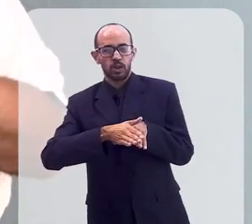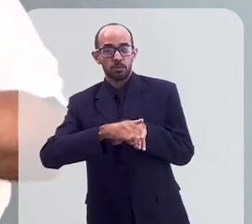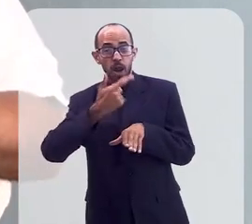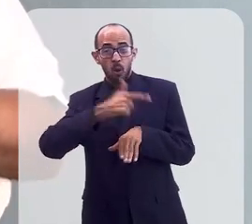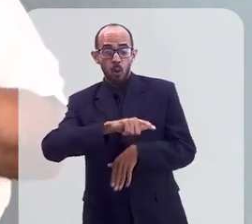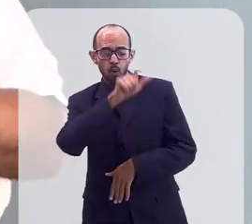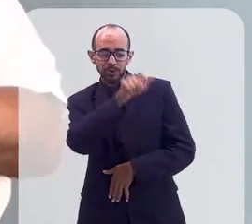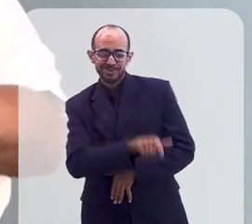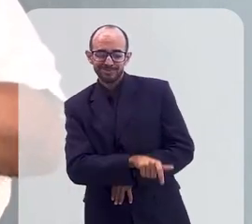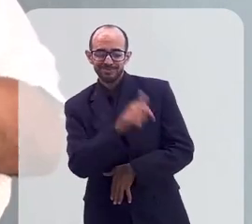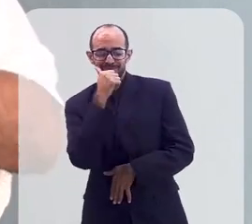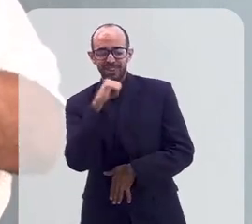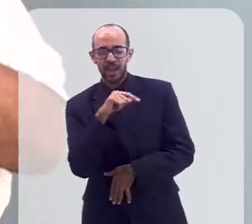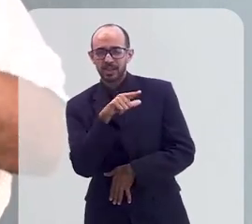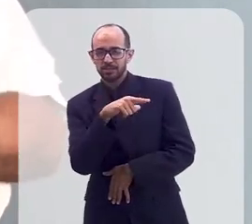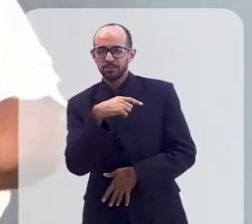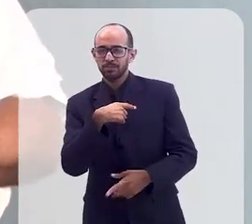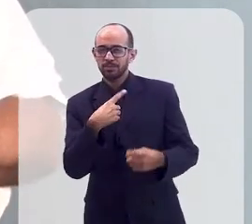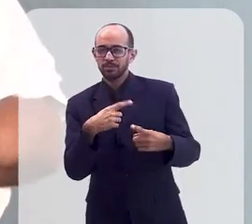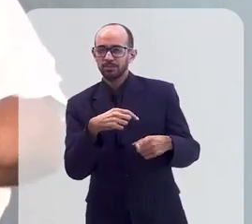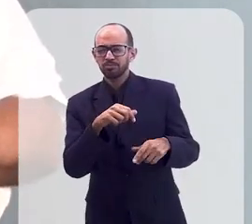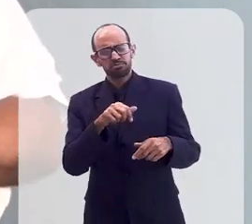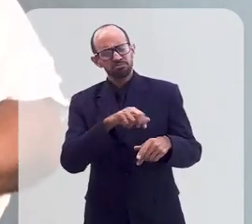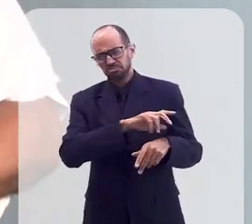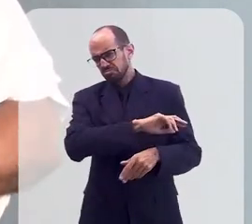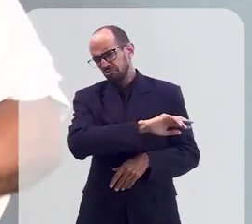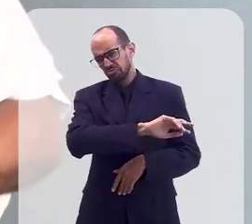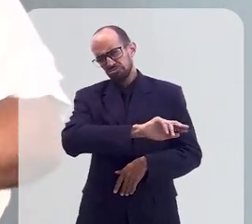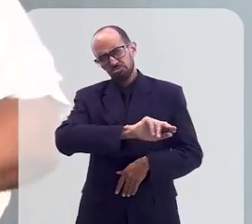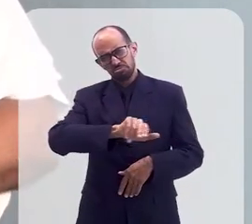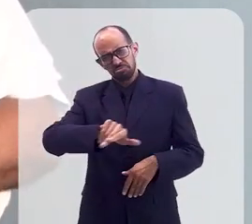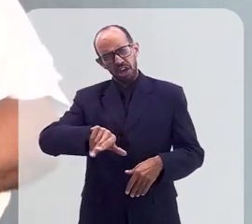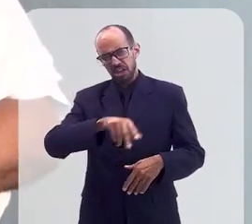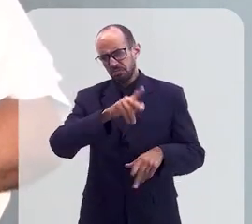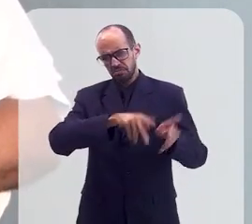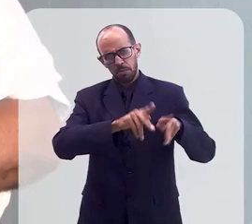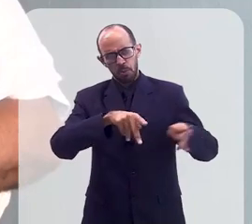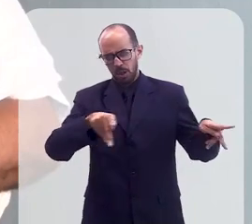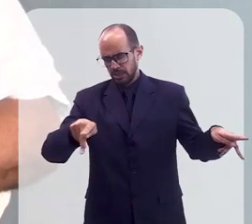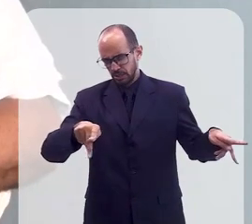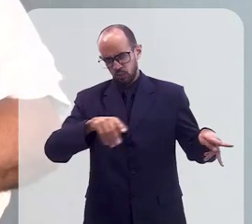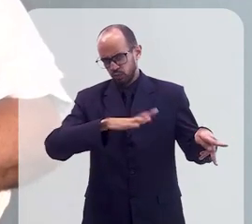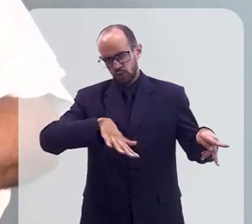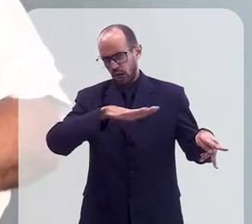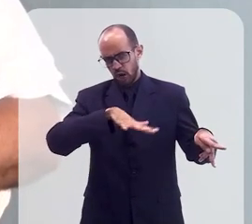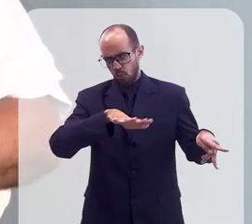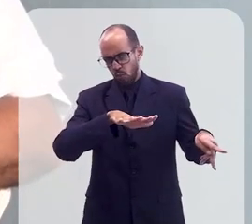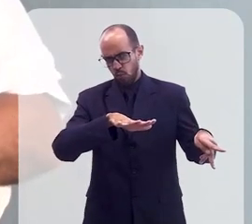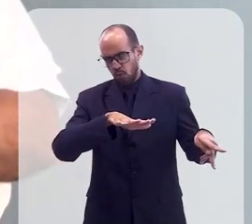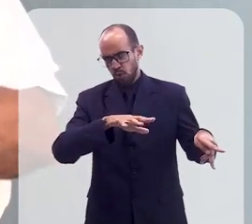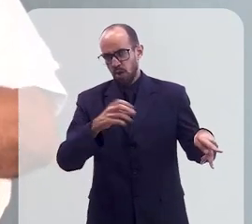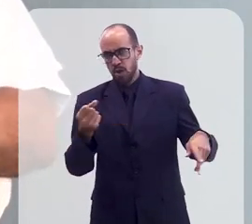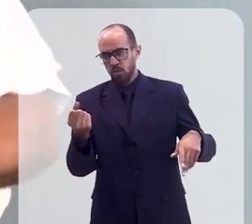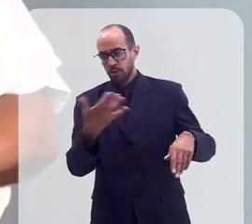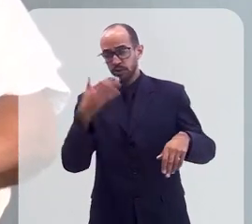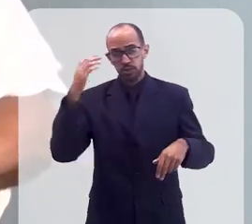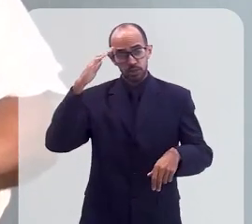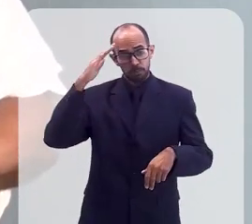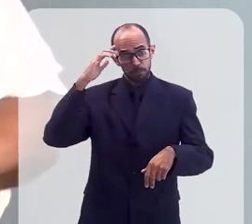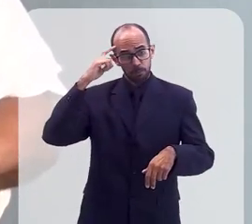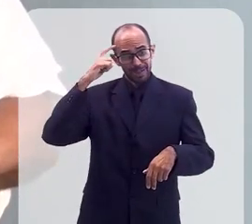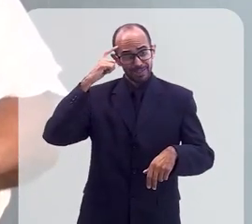outras mulheres, ou seja, para as pessoas em geral. Certo. Né? Na verdade, eu acho que quando a gente pensa em